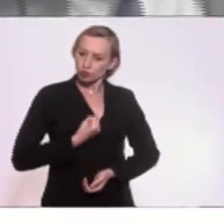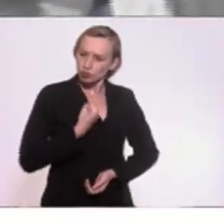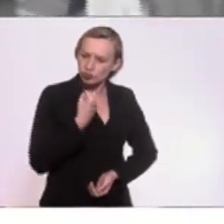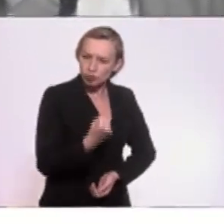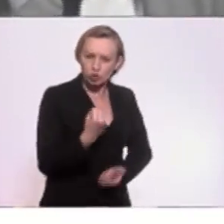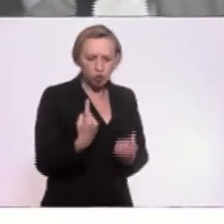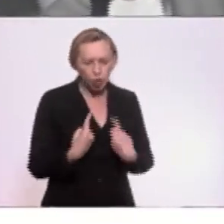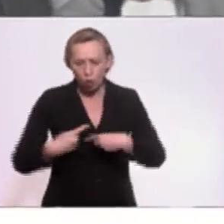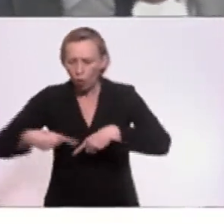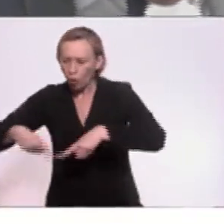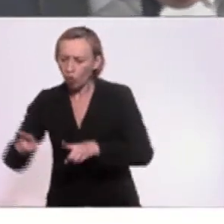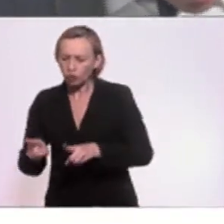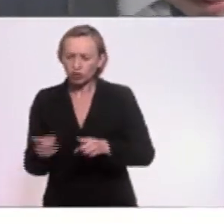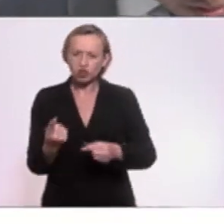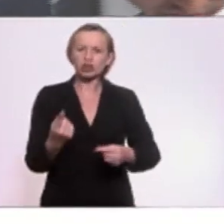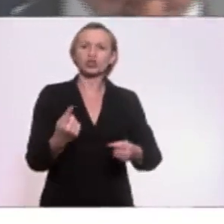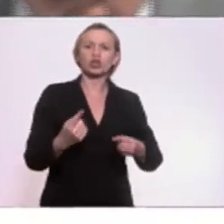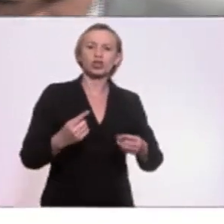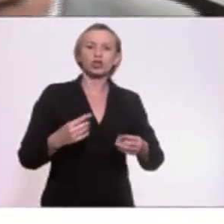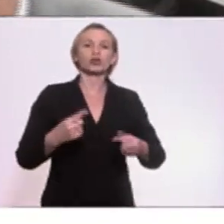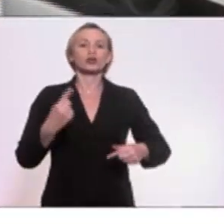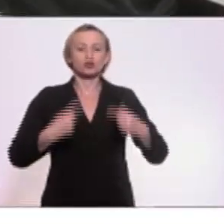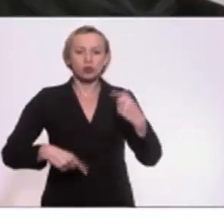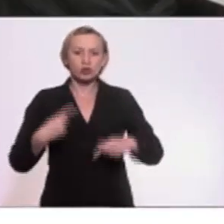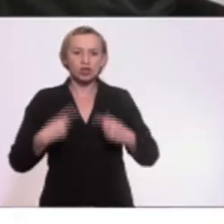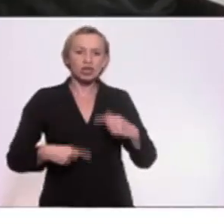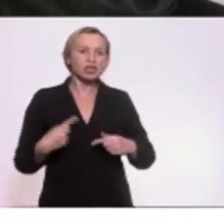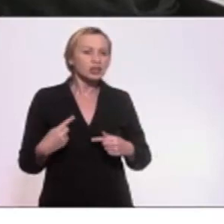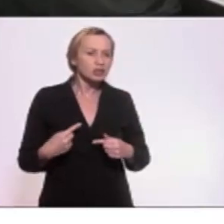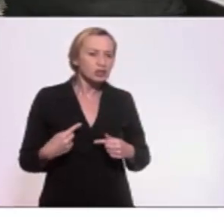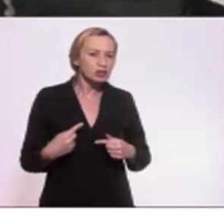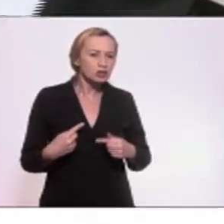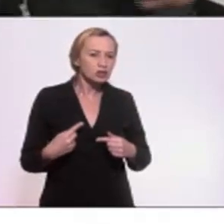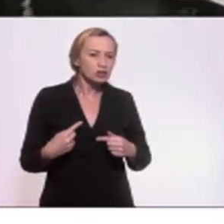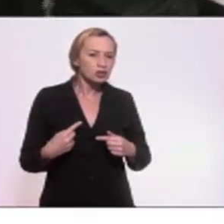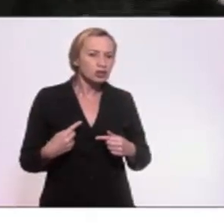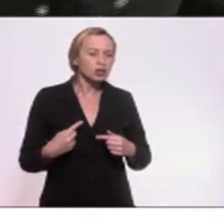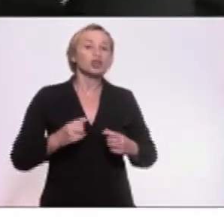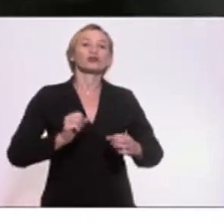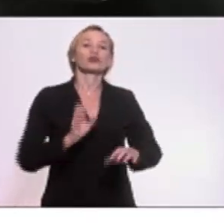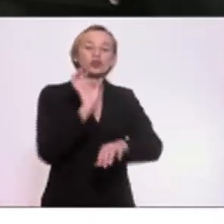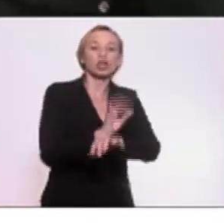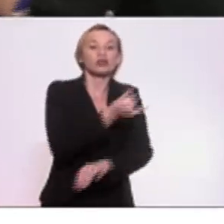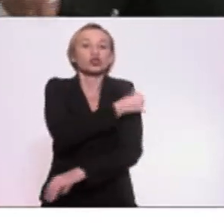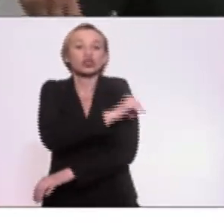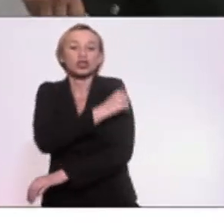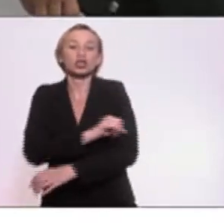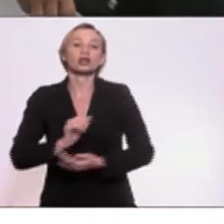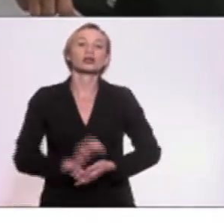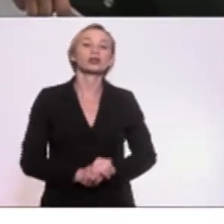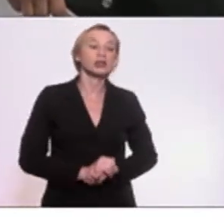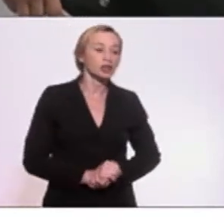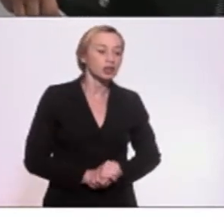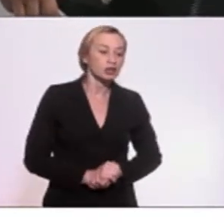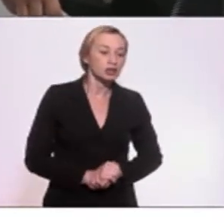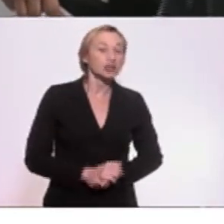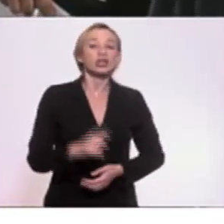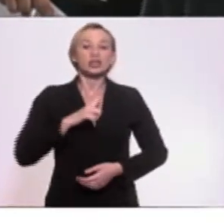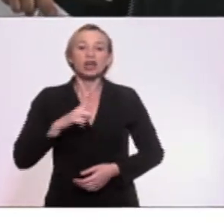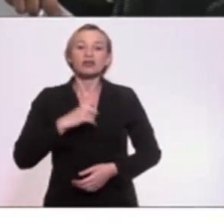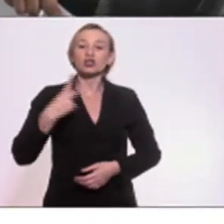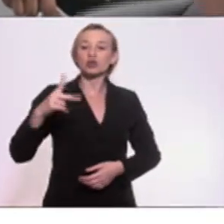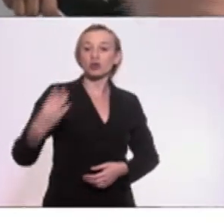lutar contra os podres poderes estabelecidos no estado do Rio de Janeiro e, portanto, teve aí a sua